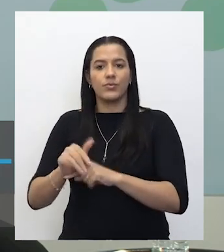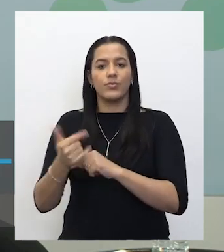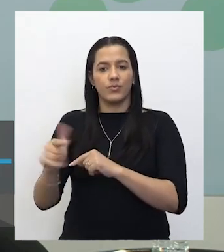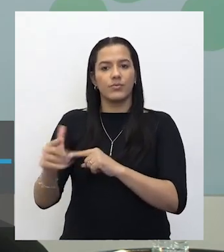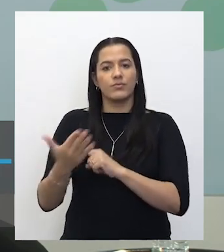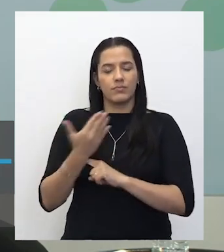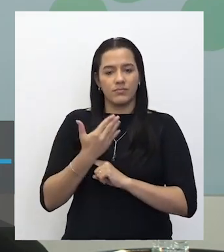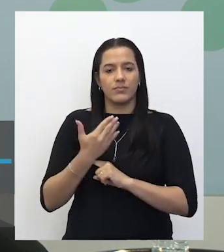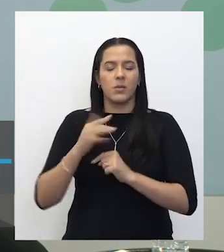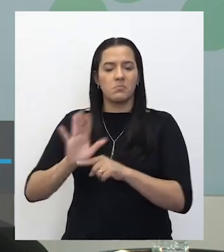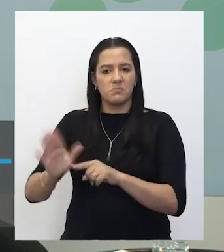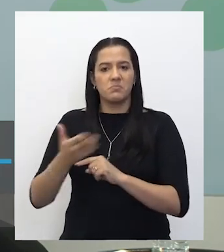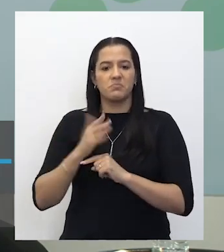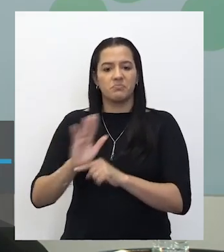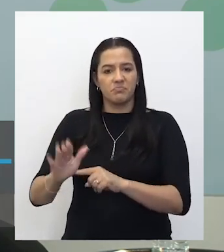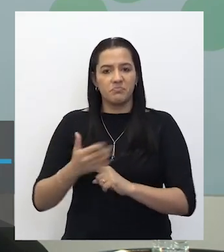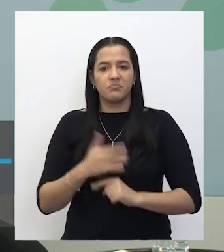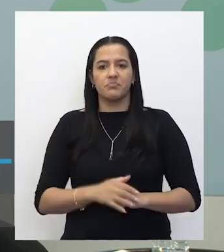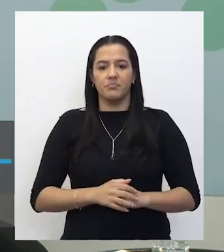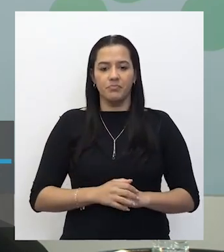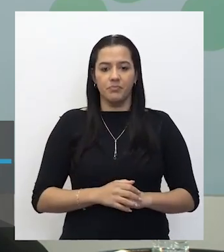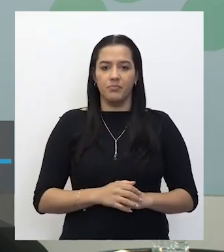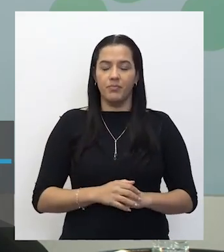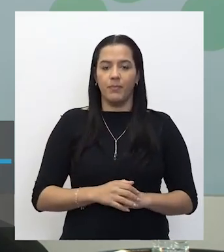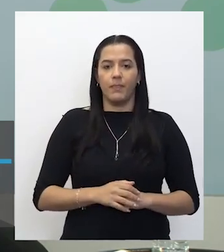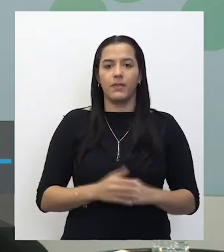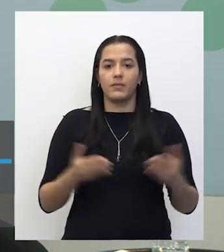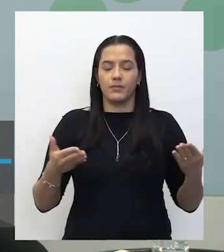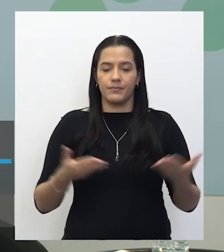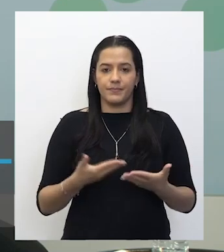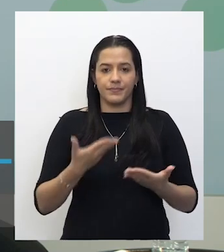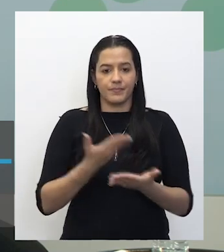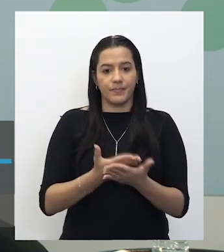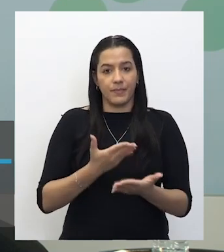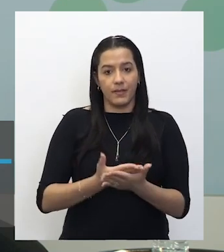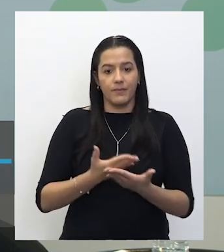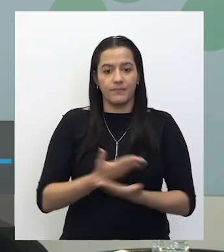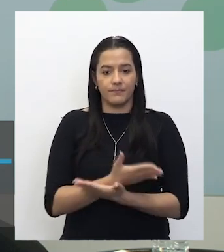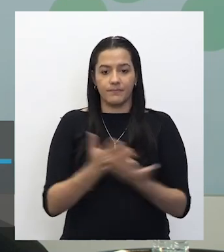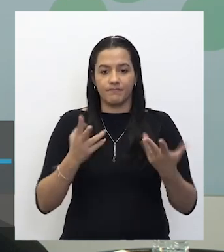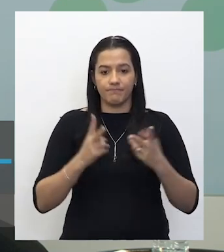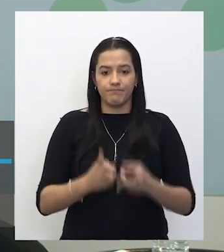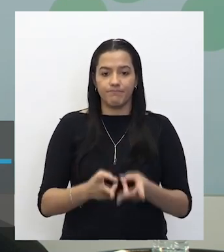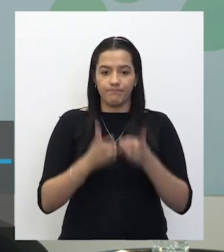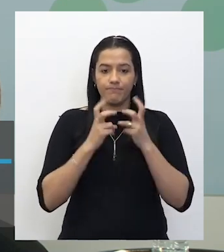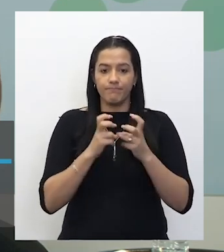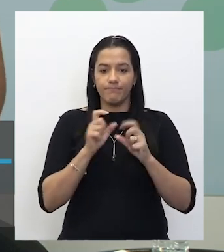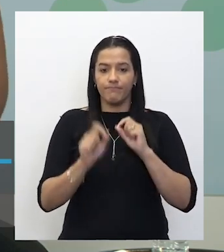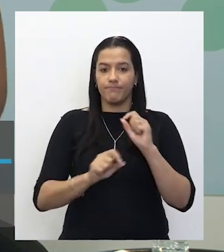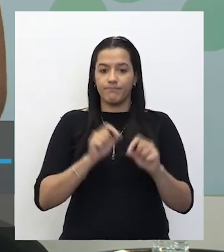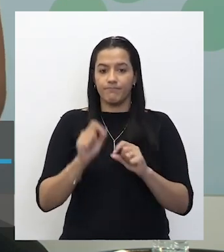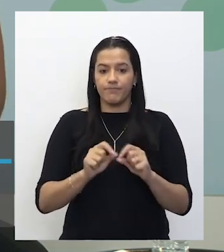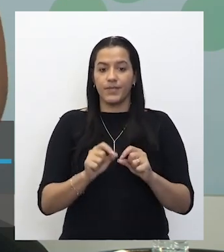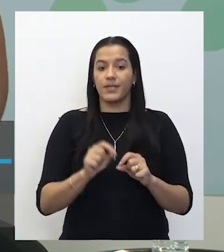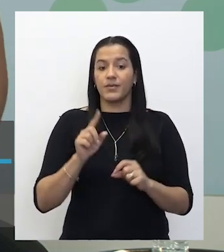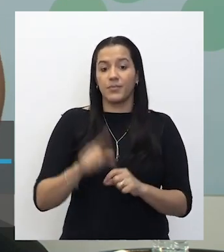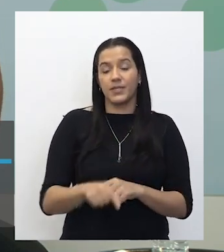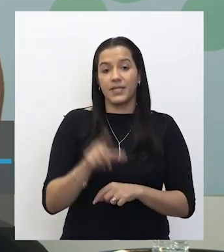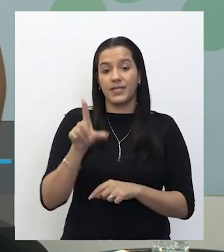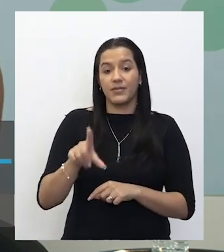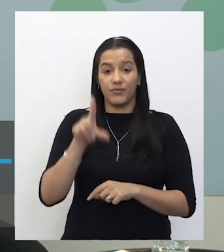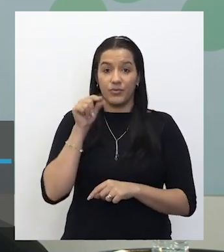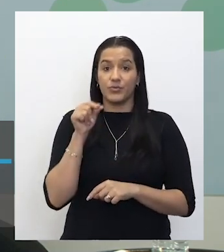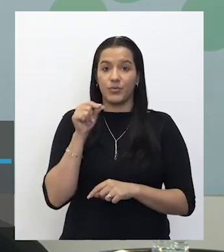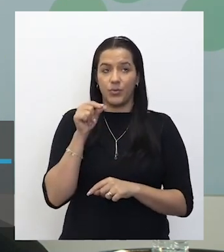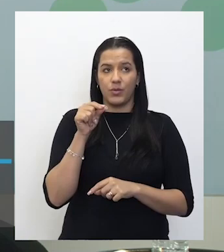que o interessante dentro da abordagem da nossa aula hoje é percebermos como ele teve uma escolha de mudar